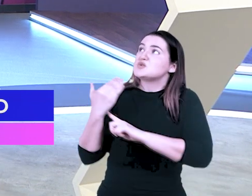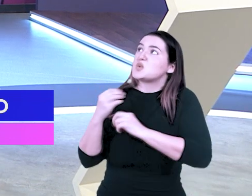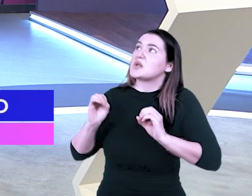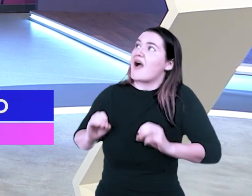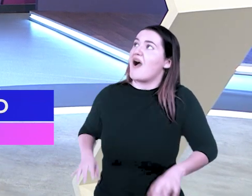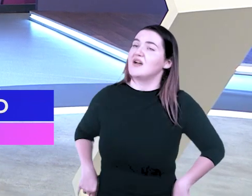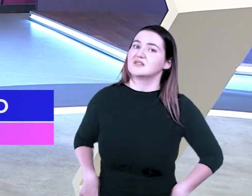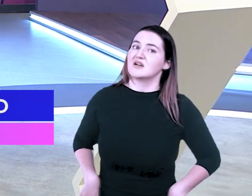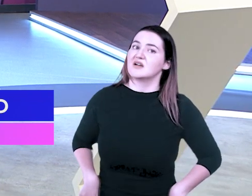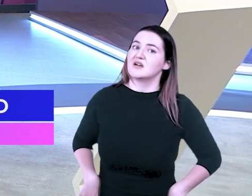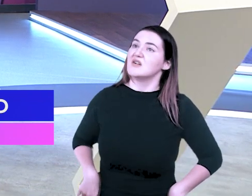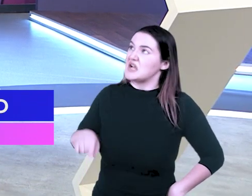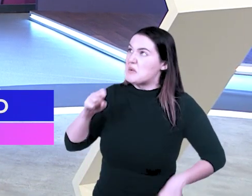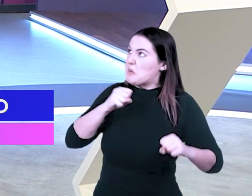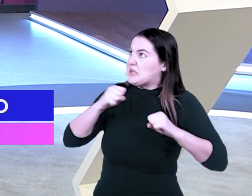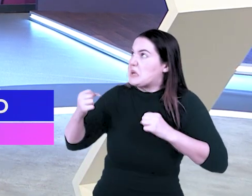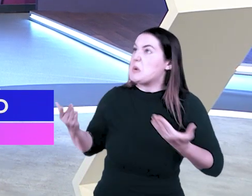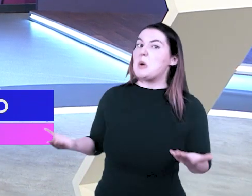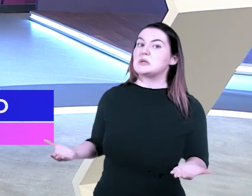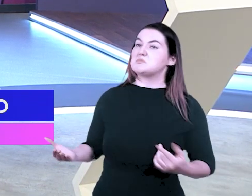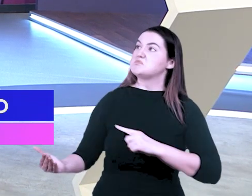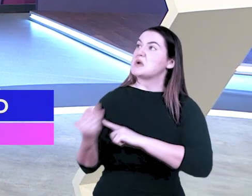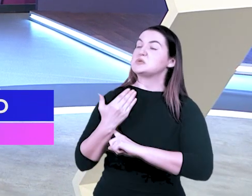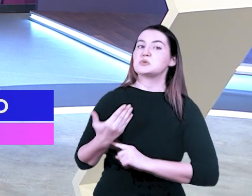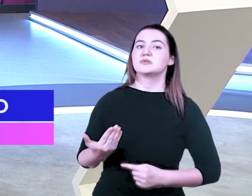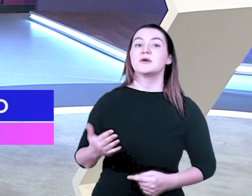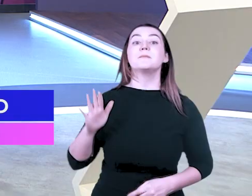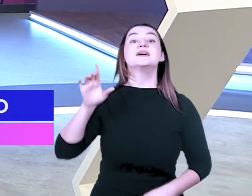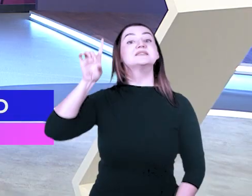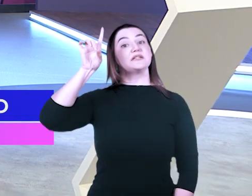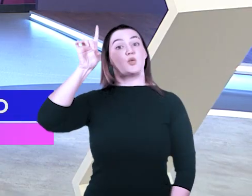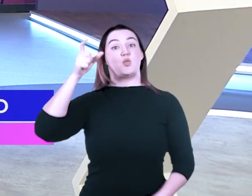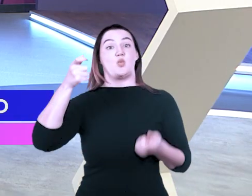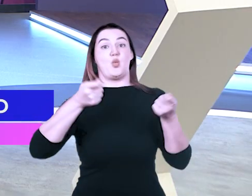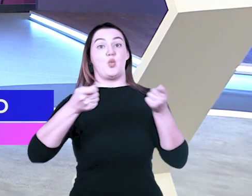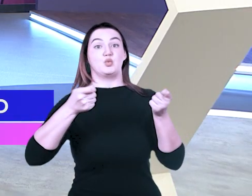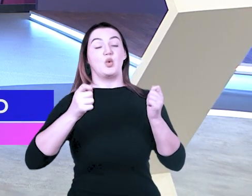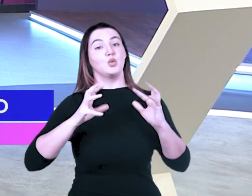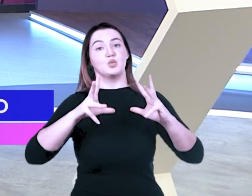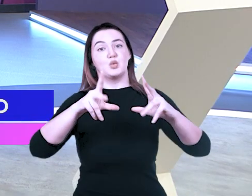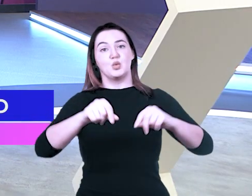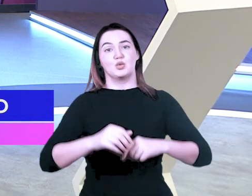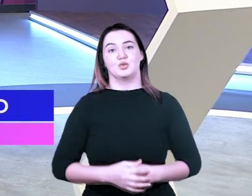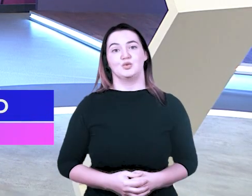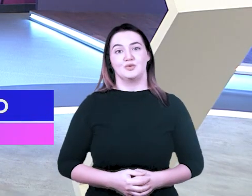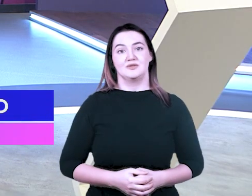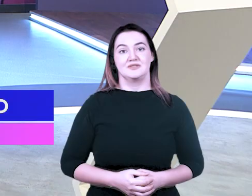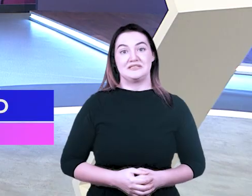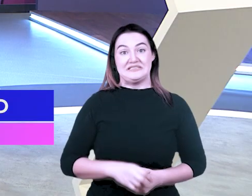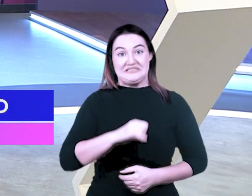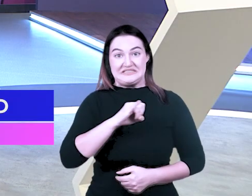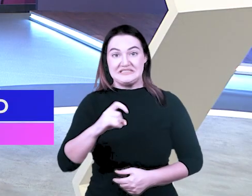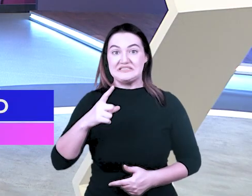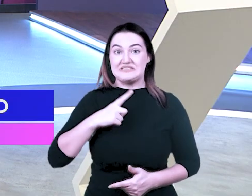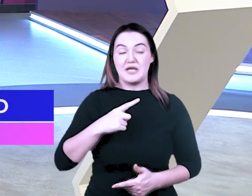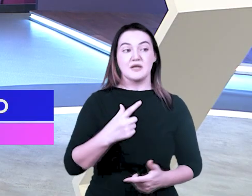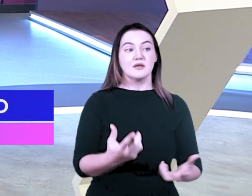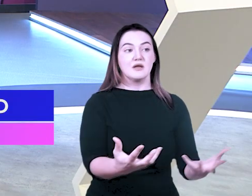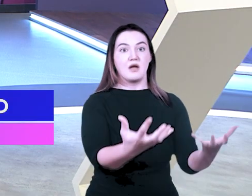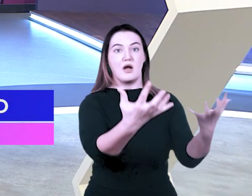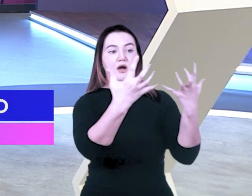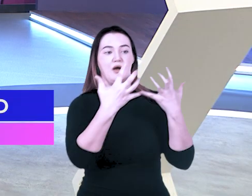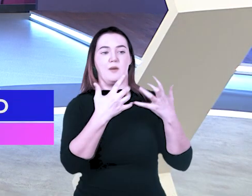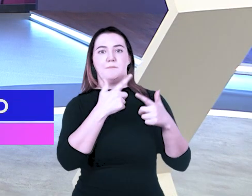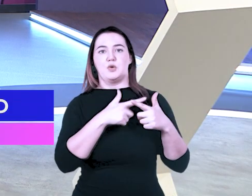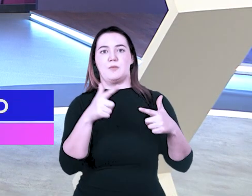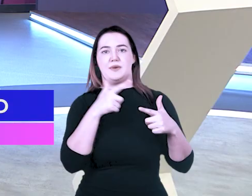Ele está no controle de tudo. Então não culpe a Deus pelas situações difíceis que você passa. Porque se algo veio à sua